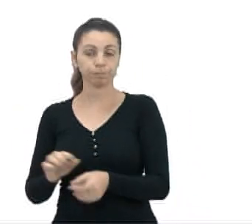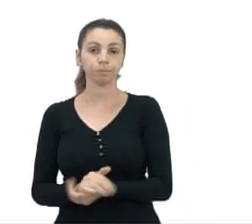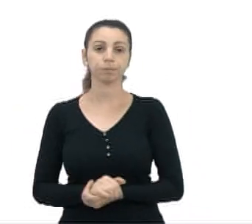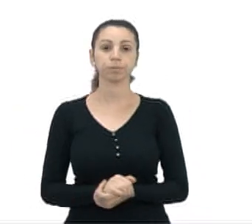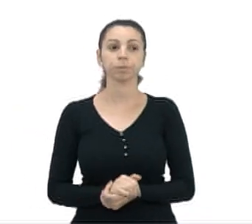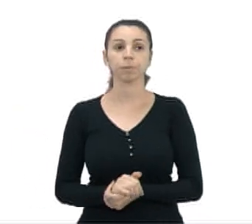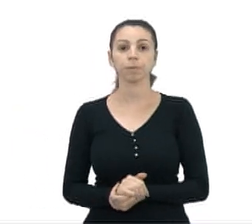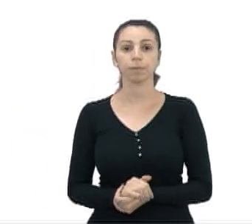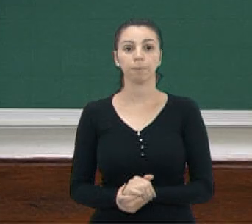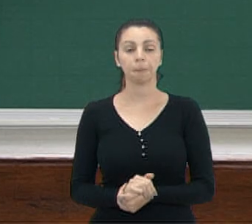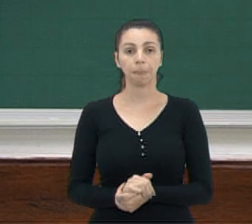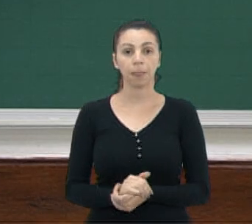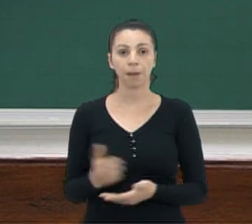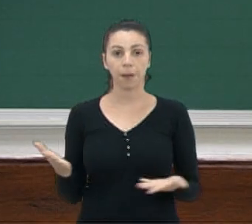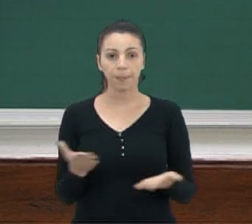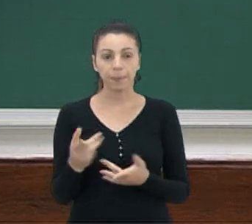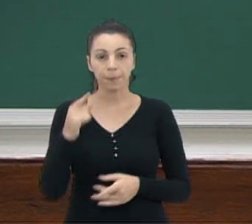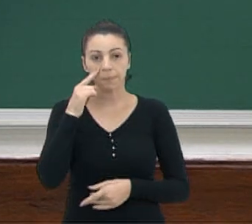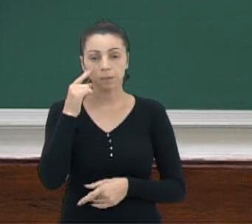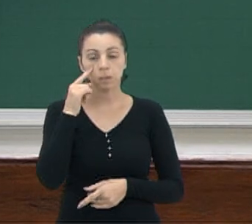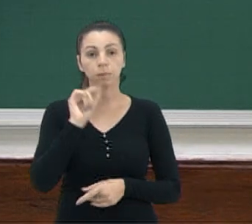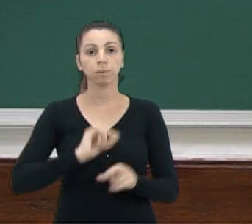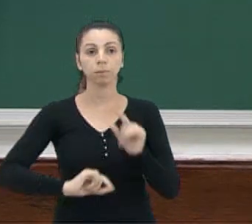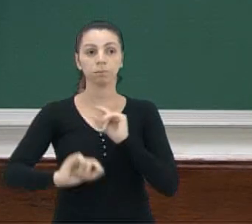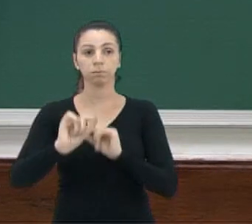Agora vocês vão me dizer,